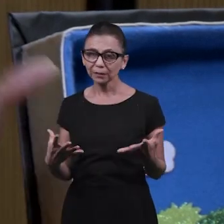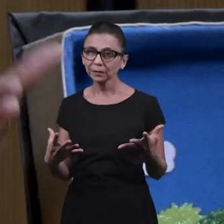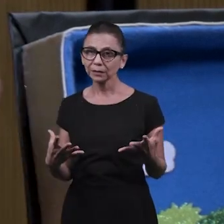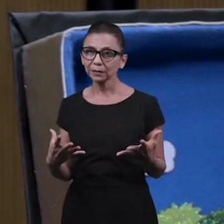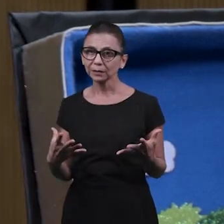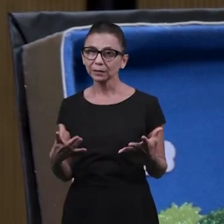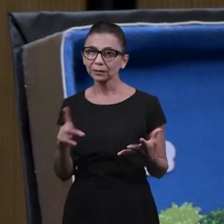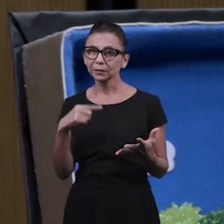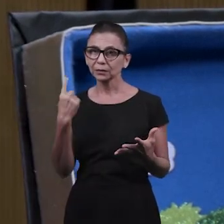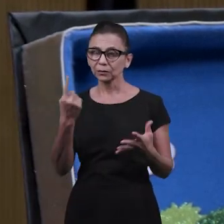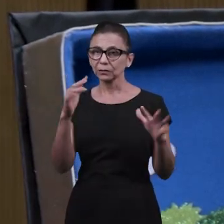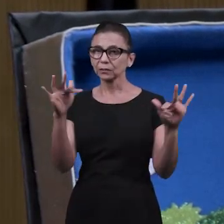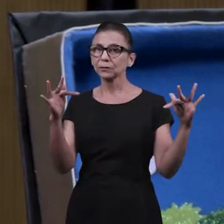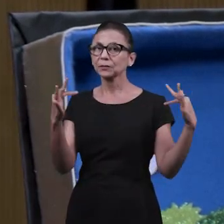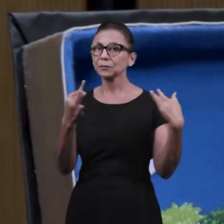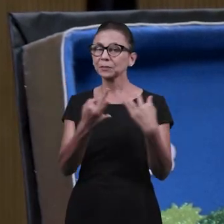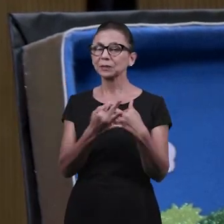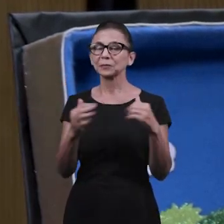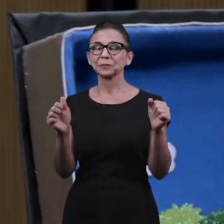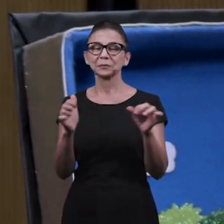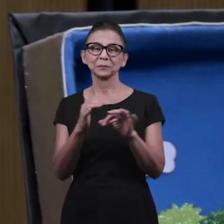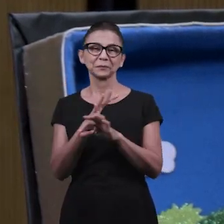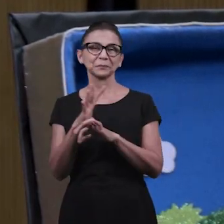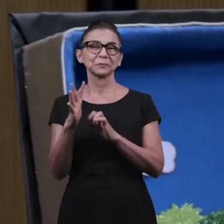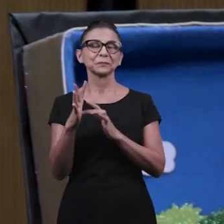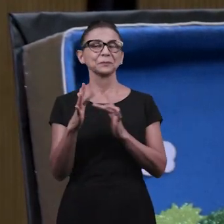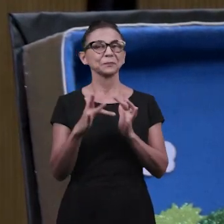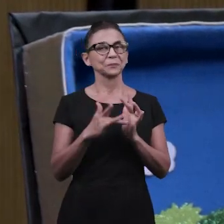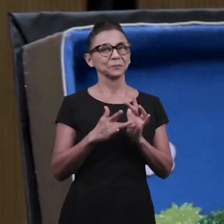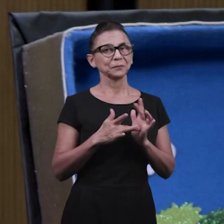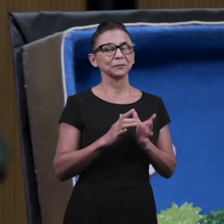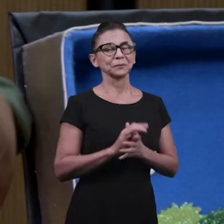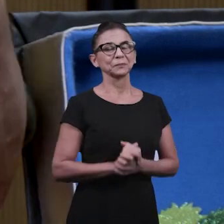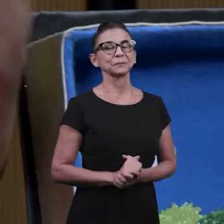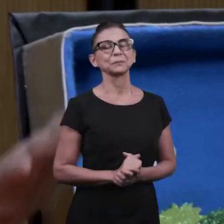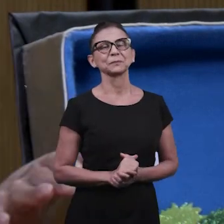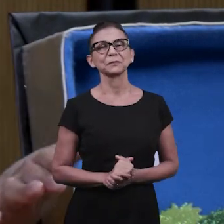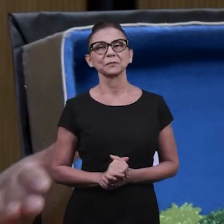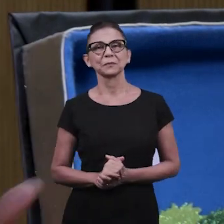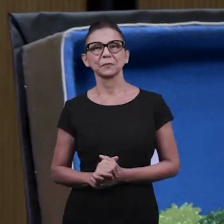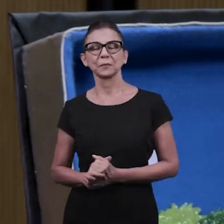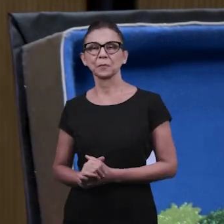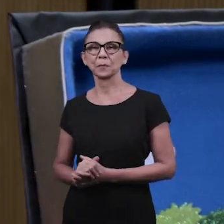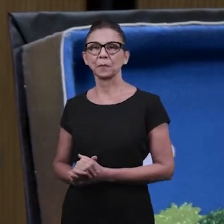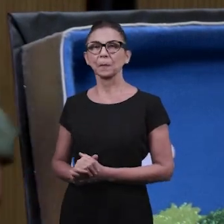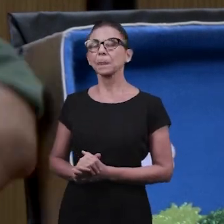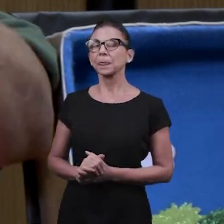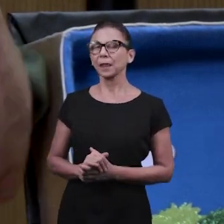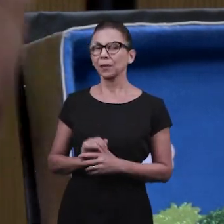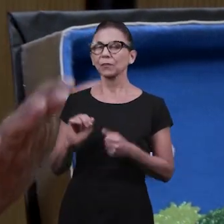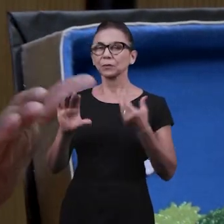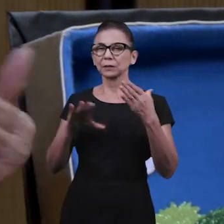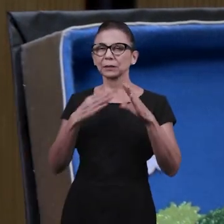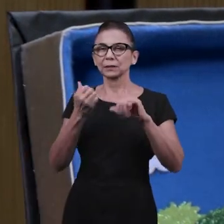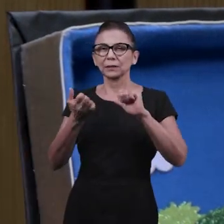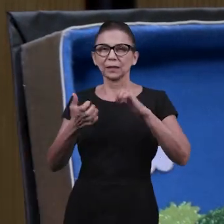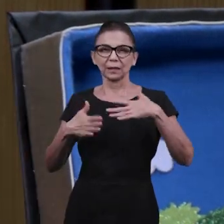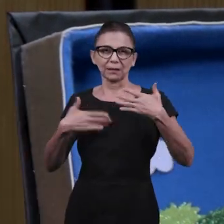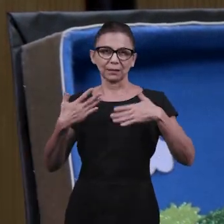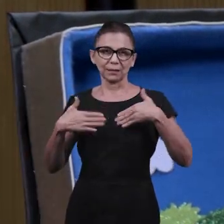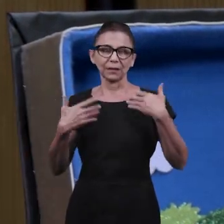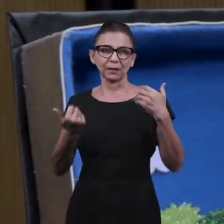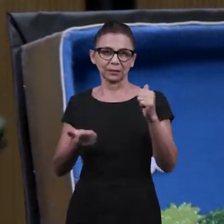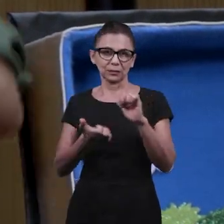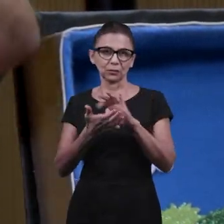favor da nossa família. Glória a Jesus! Agora, crianças, vamos cantar com muita alegria